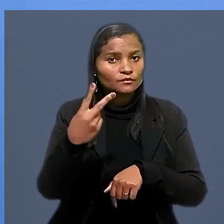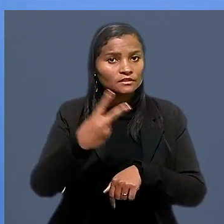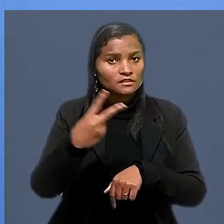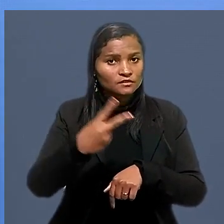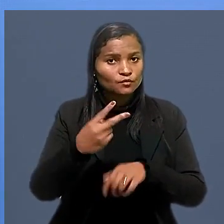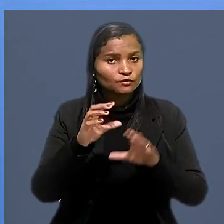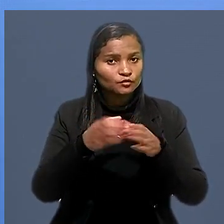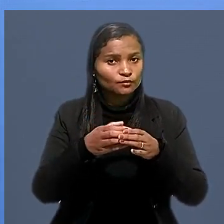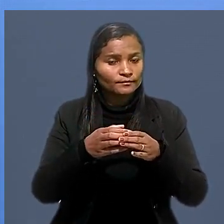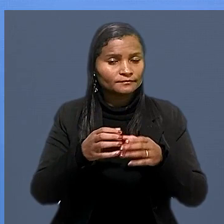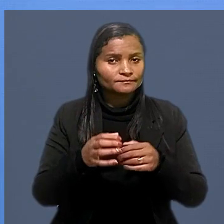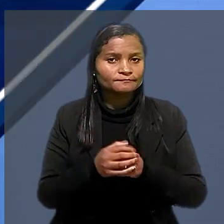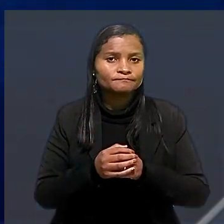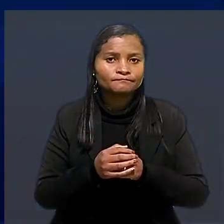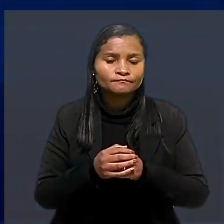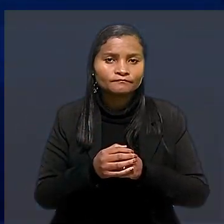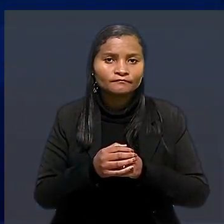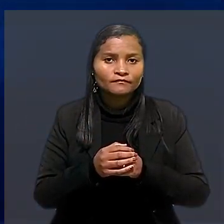foi da segunda turma.